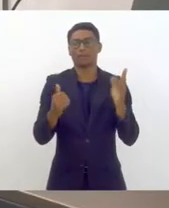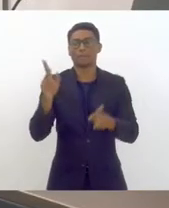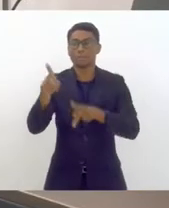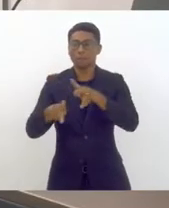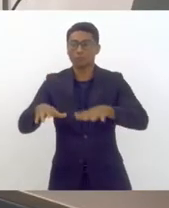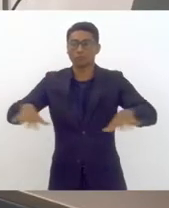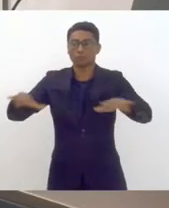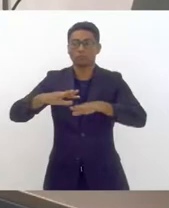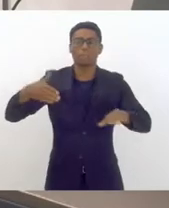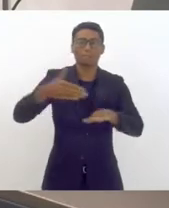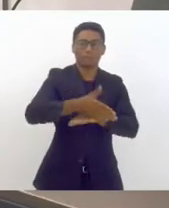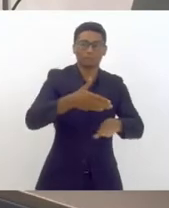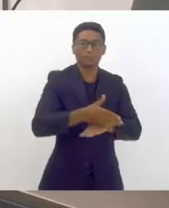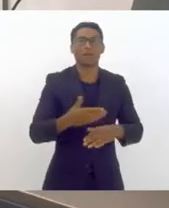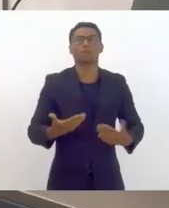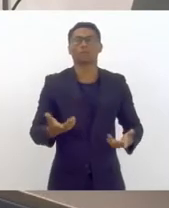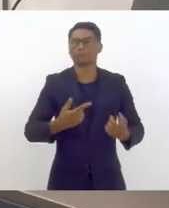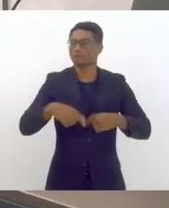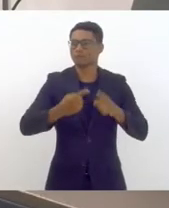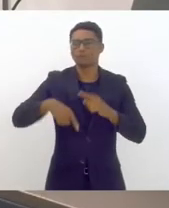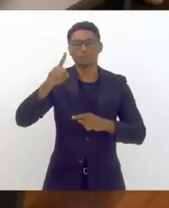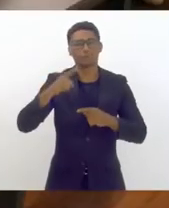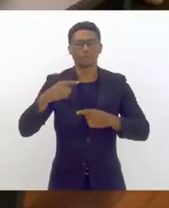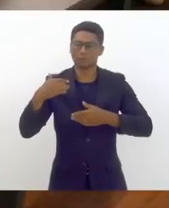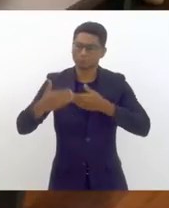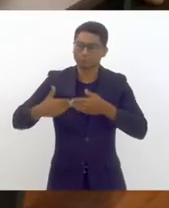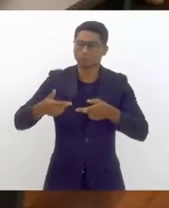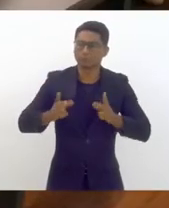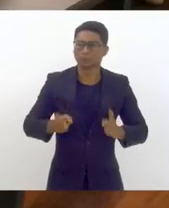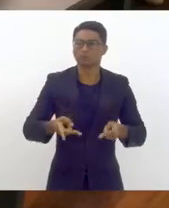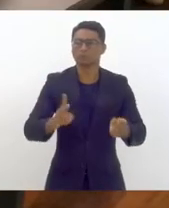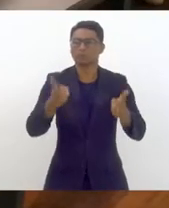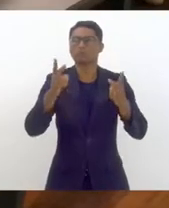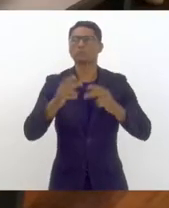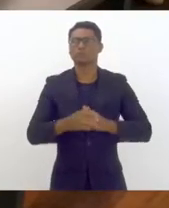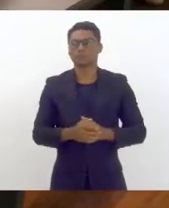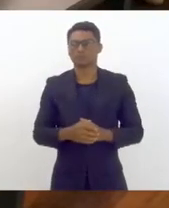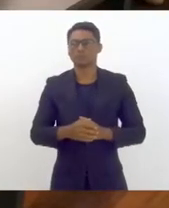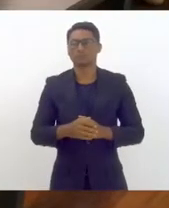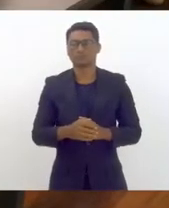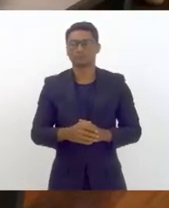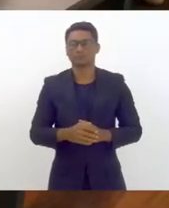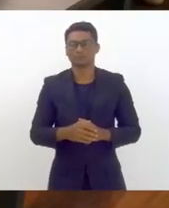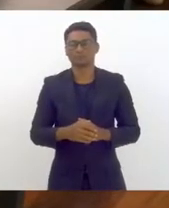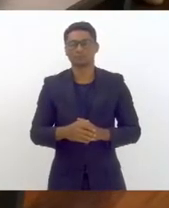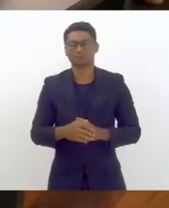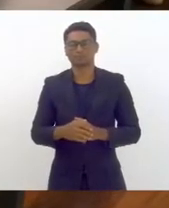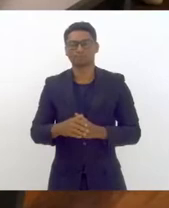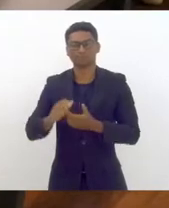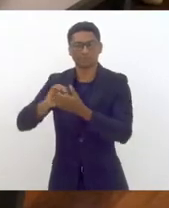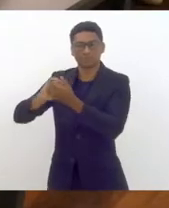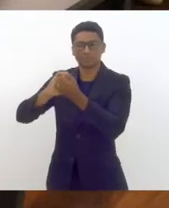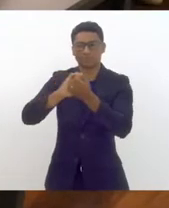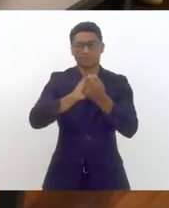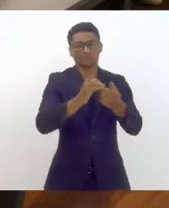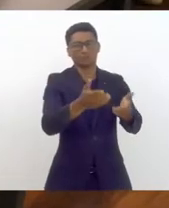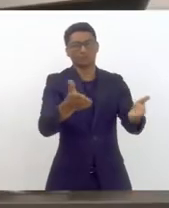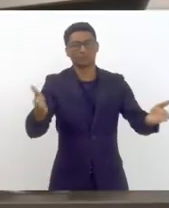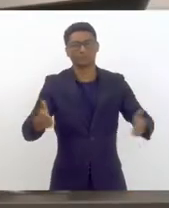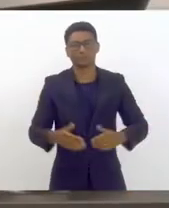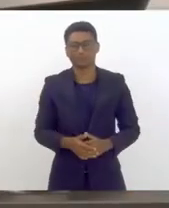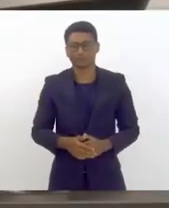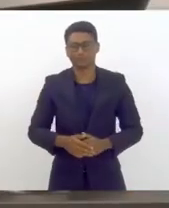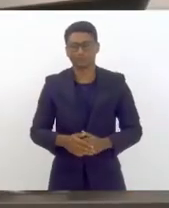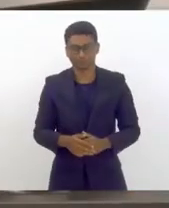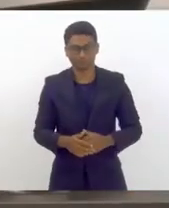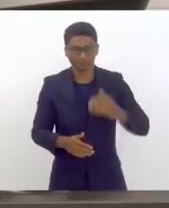né? E vamos em frente, pessoal. Saudações ecolibertárias a todos vocês. Obrigado, deputado